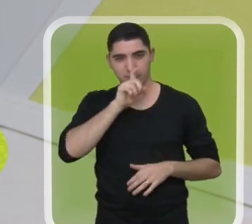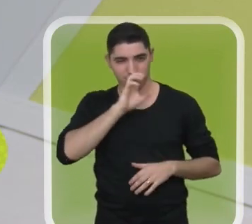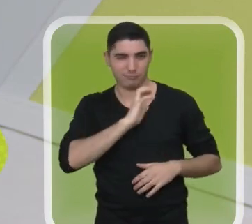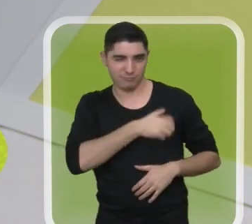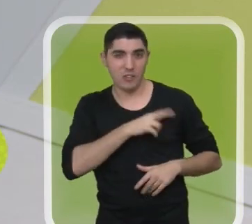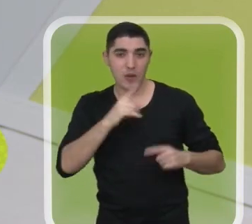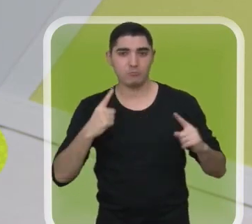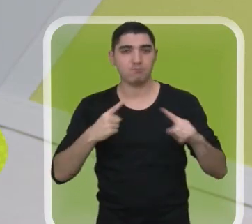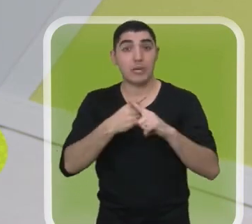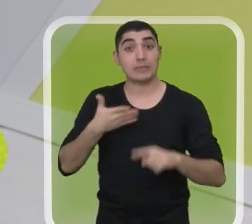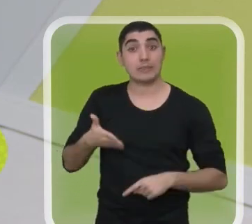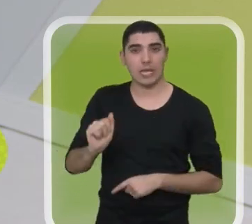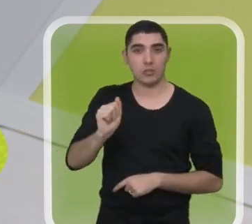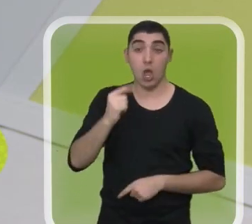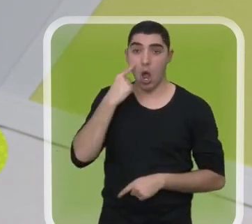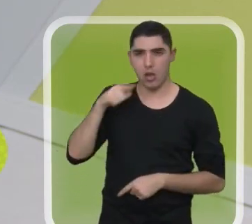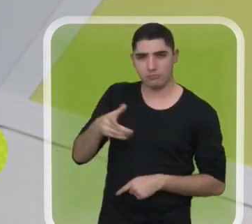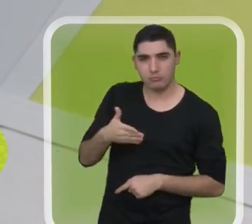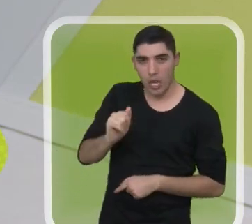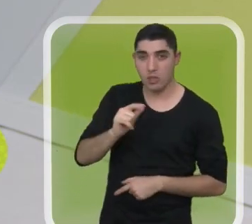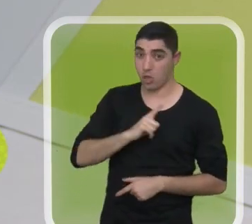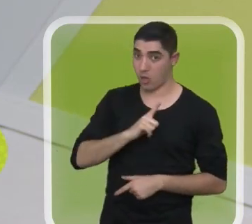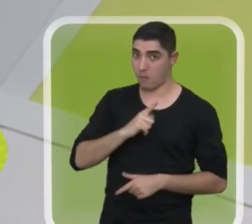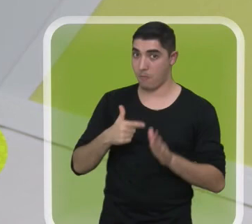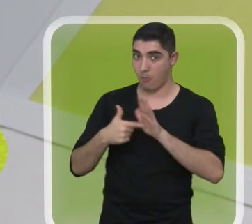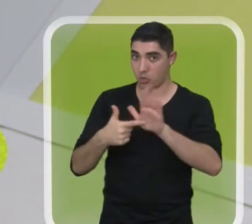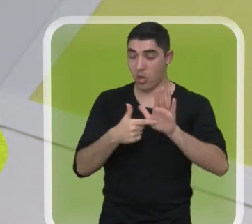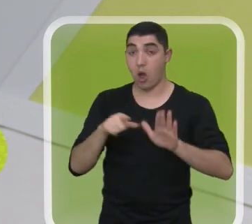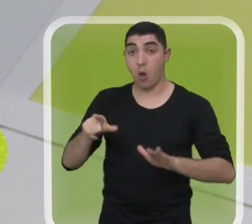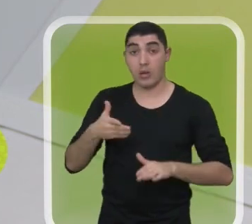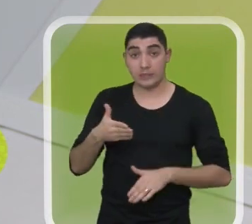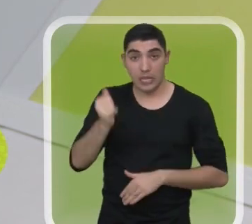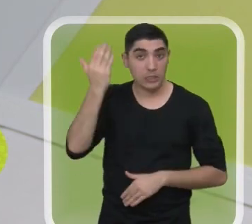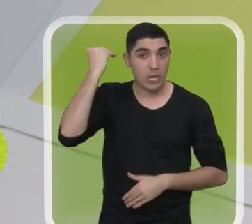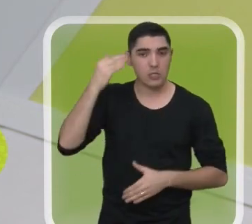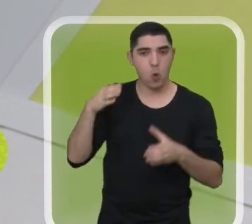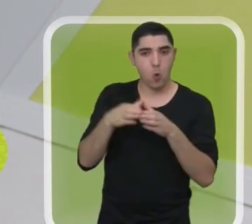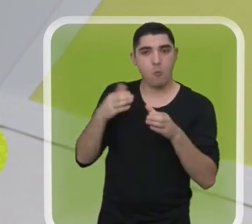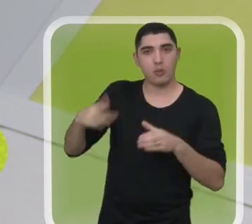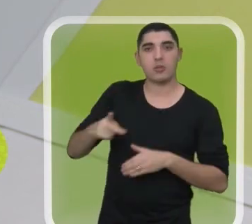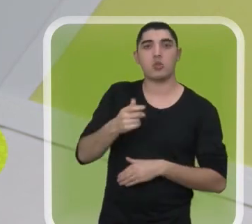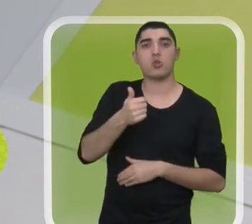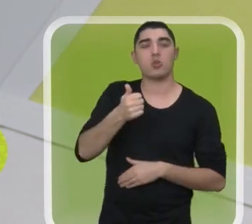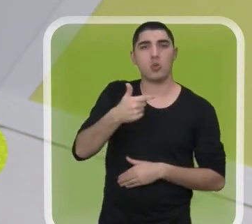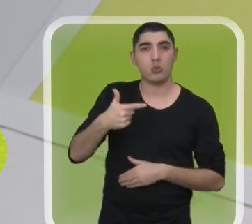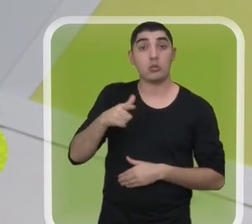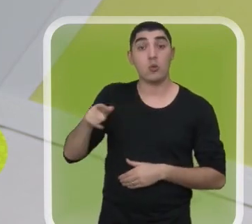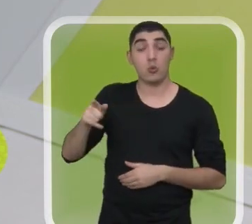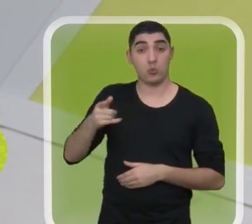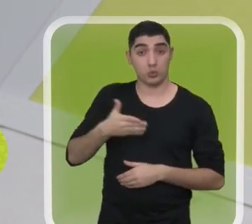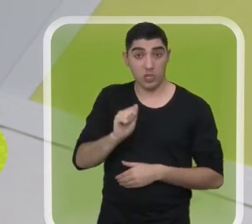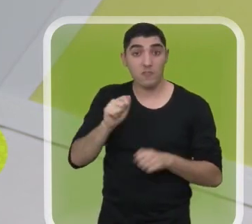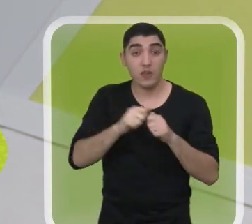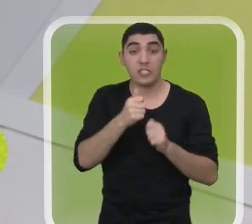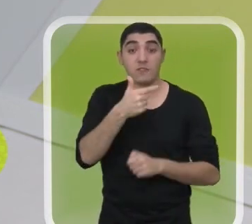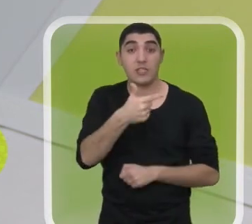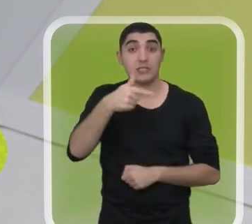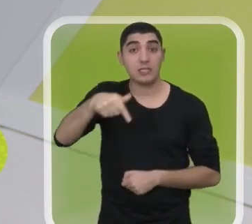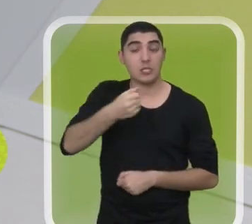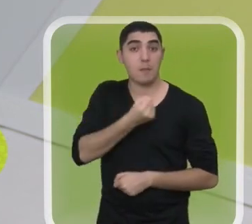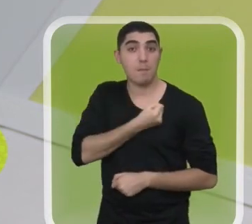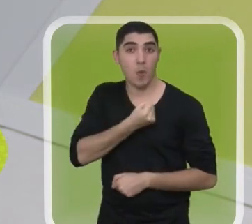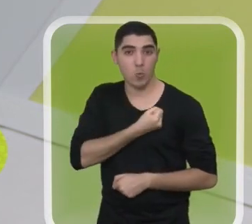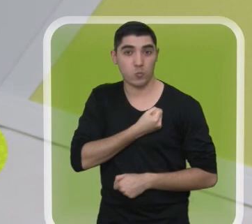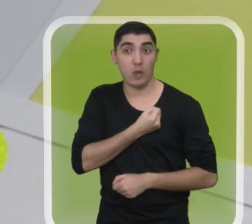Fonseca, desse Santos. Olha só, o Santos, ele foi o líder do seu grupo, foi o grupo 12, fez 27 pontos em 30 possíveis, ou